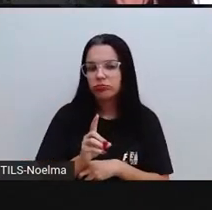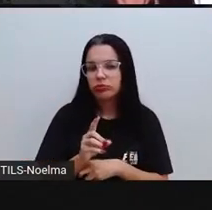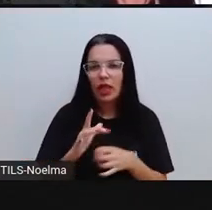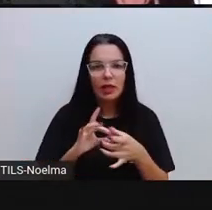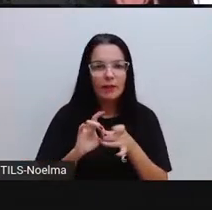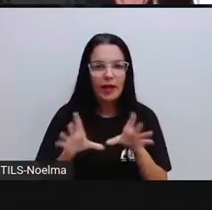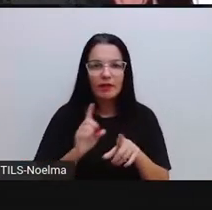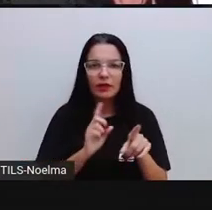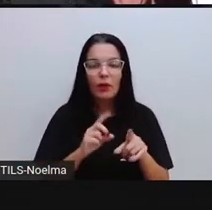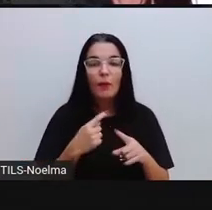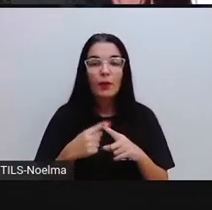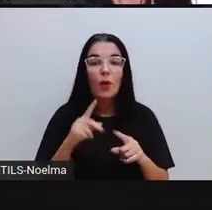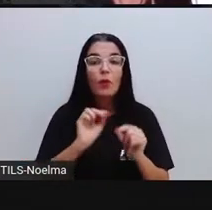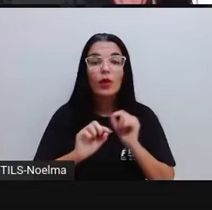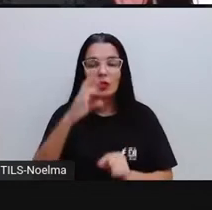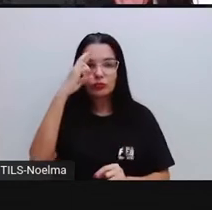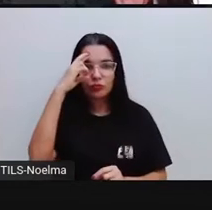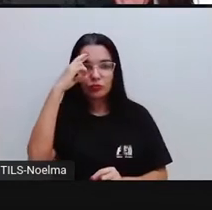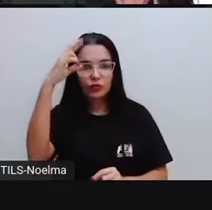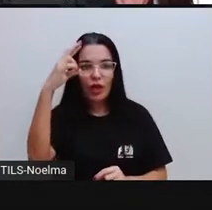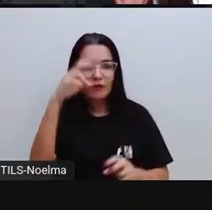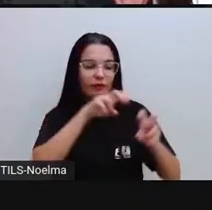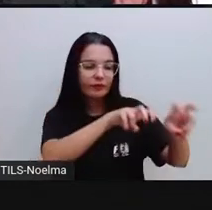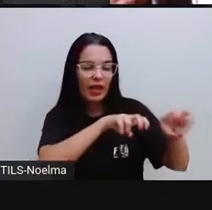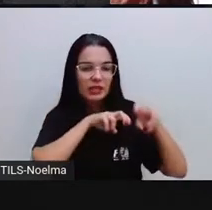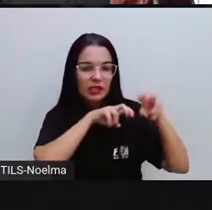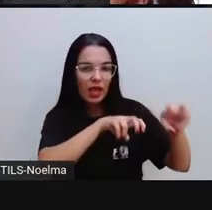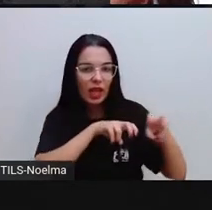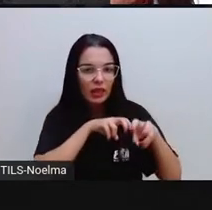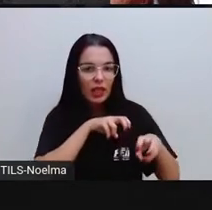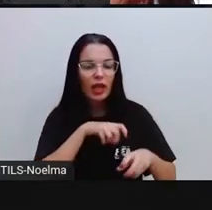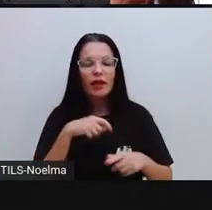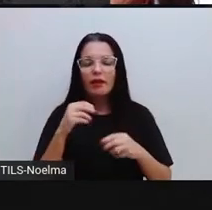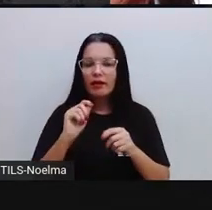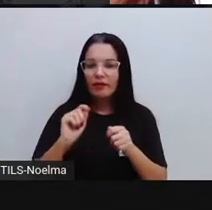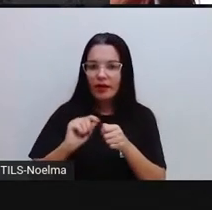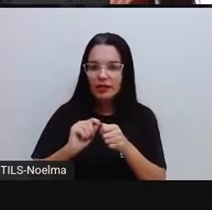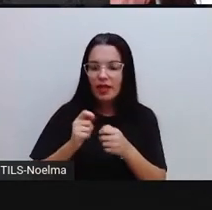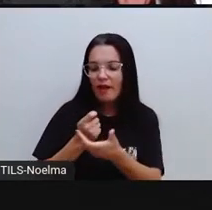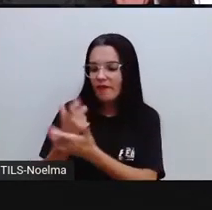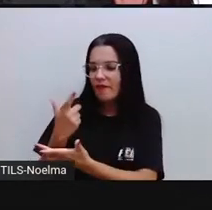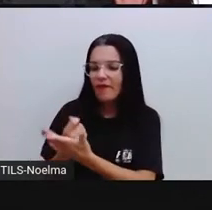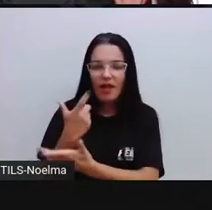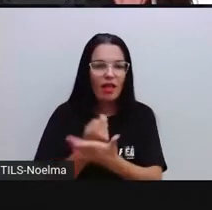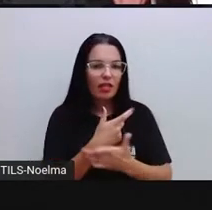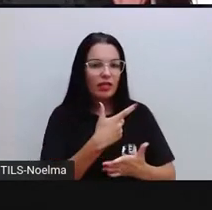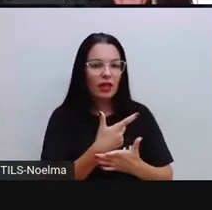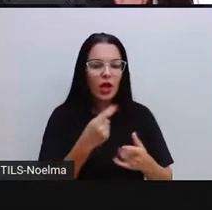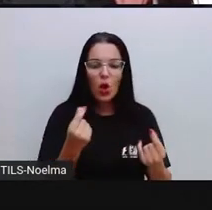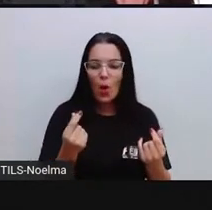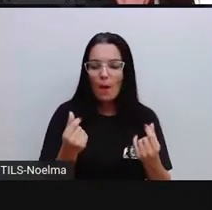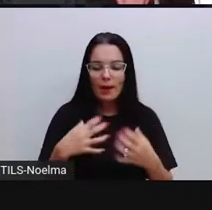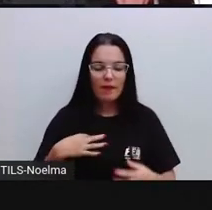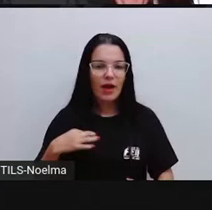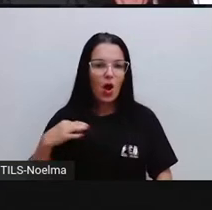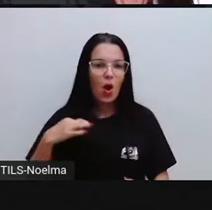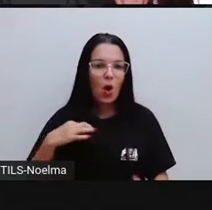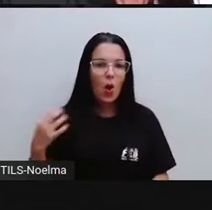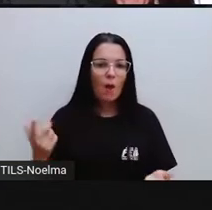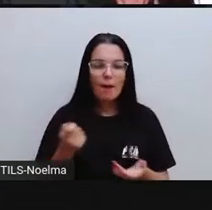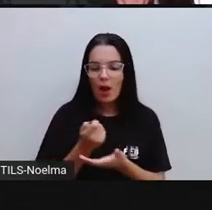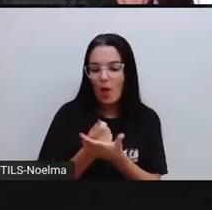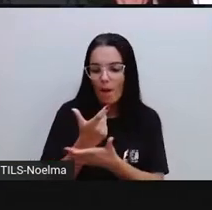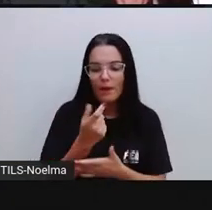mercadorias, como roupas, alimentos, remédios. O imigrante sempre estava endividado e não conseguia